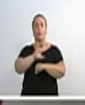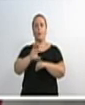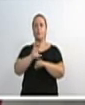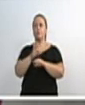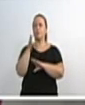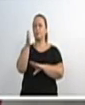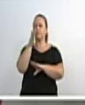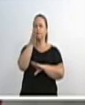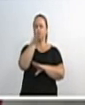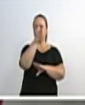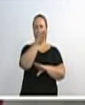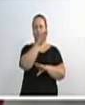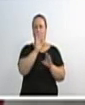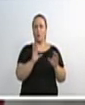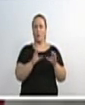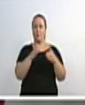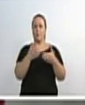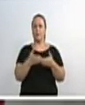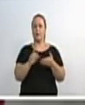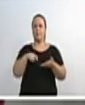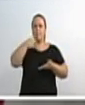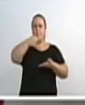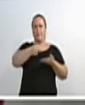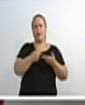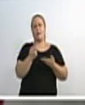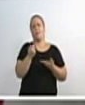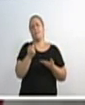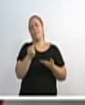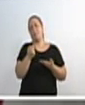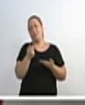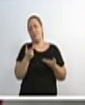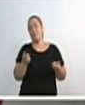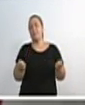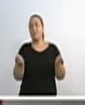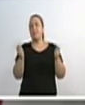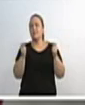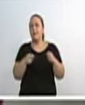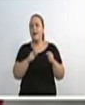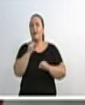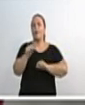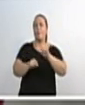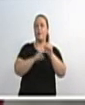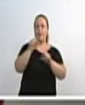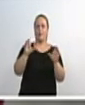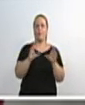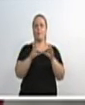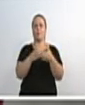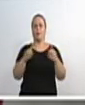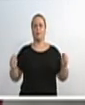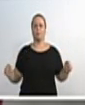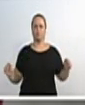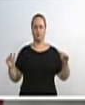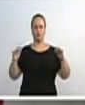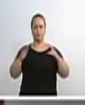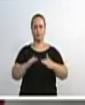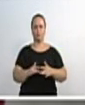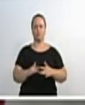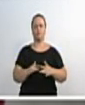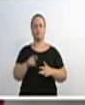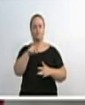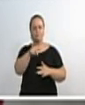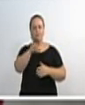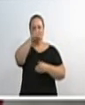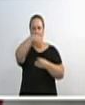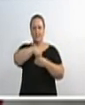comunidades, com custo praticamente zero, e poder trazer novamente a comunidade, tirar dentro das casas para levar para a